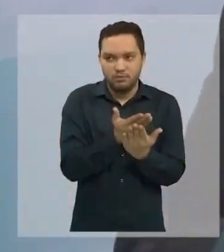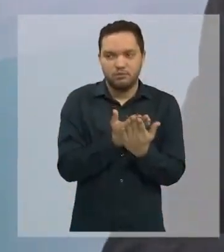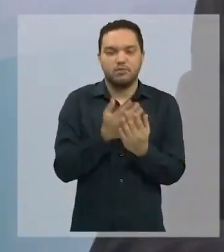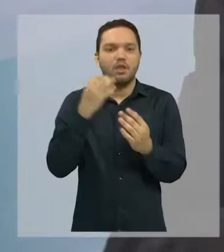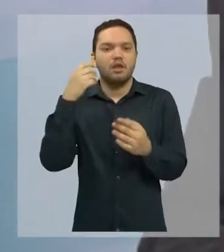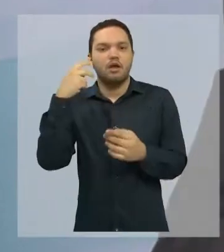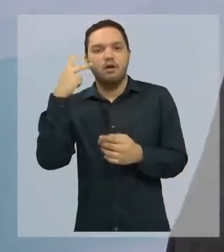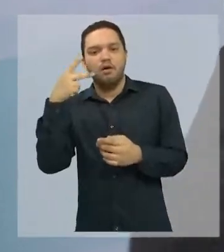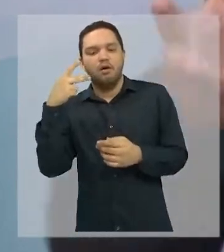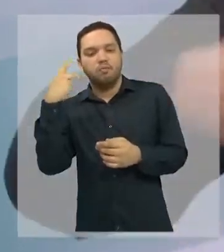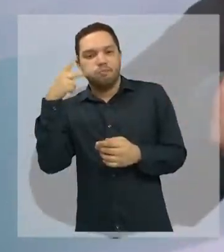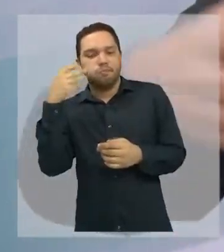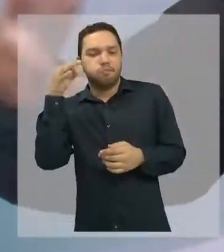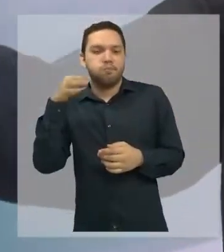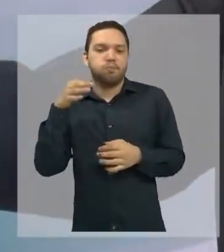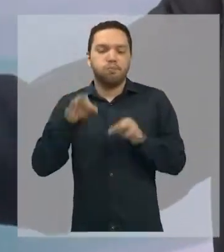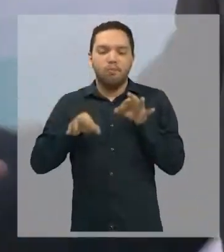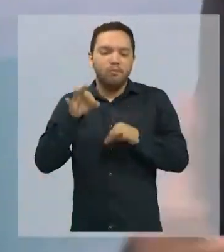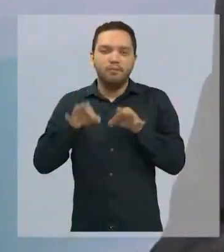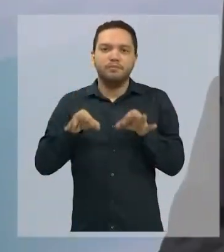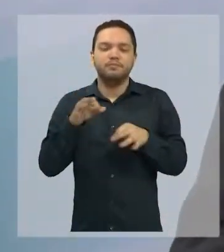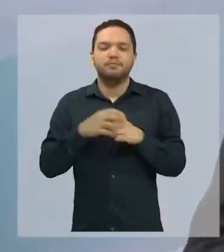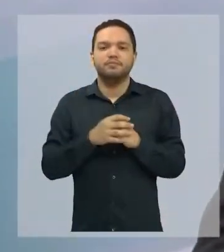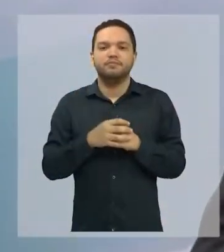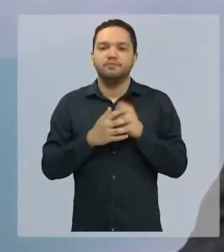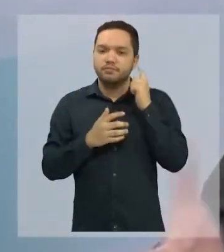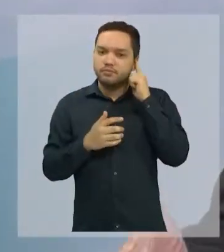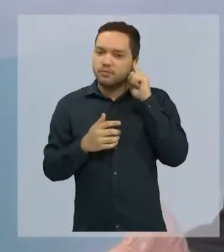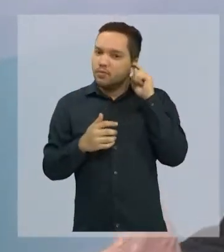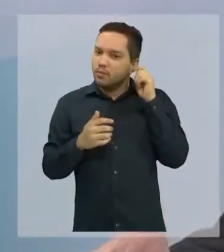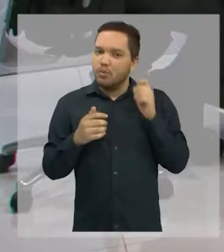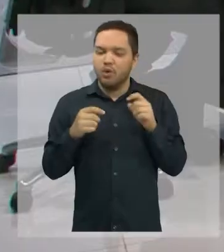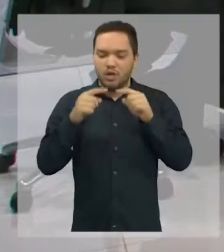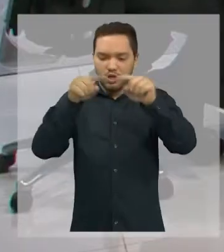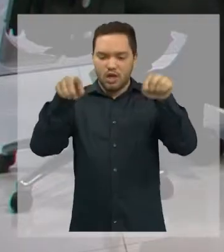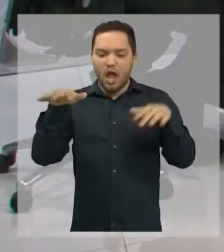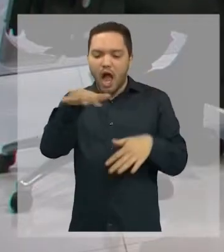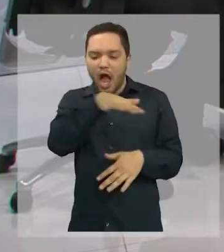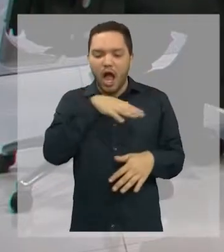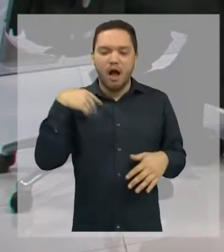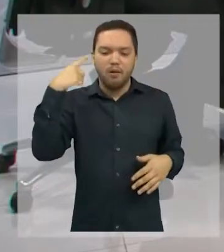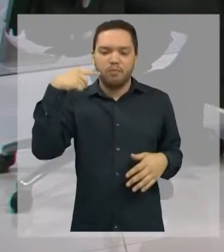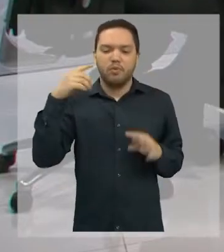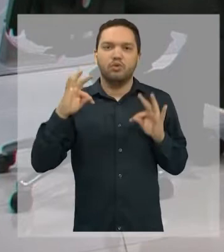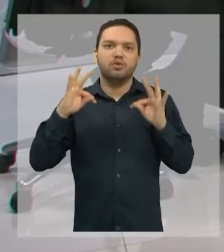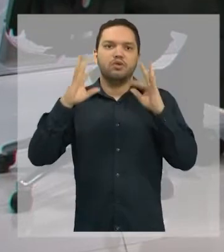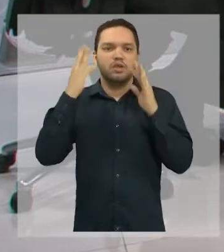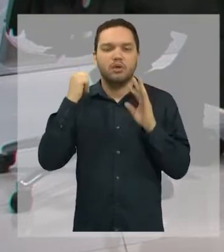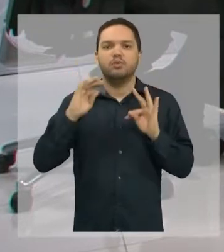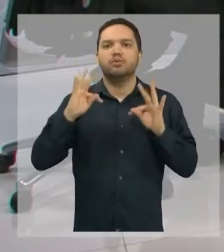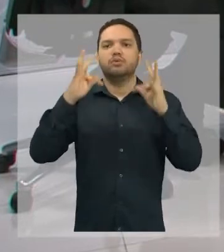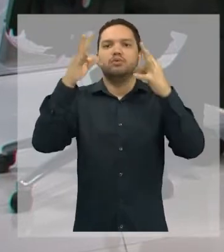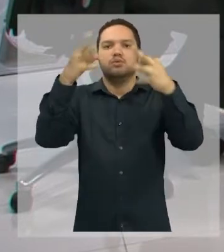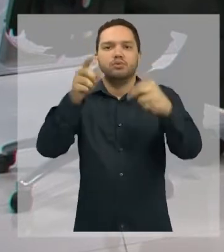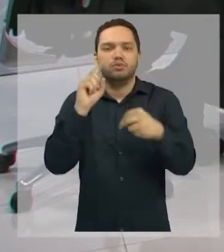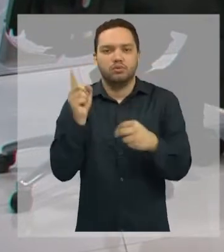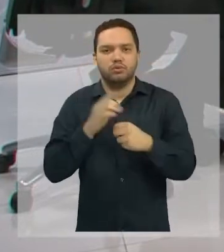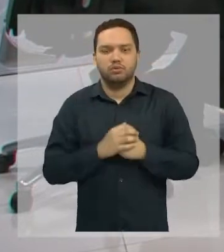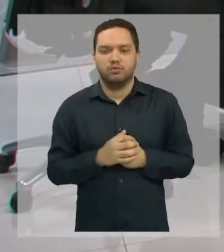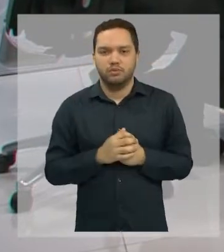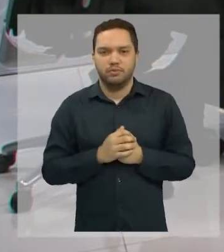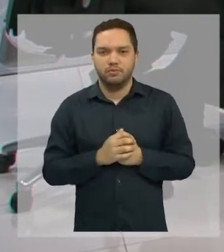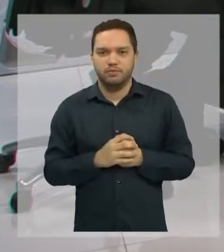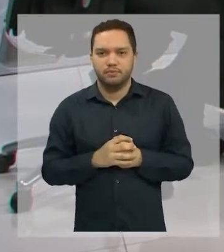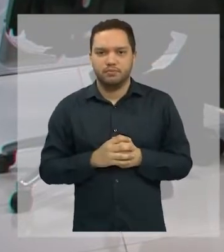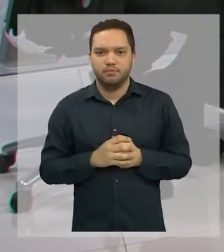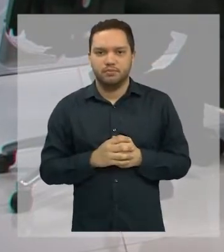juiz, o promotor, o procurador, porque ninguém sabe todo o campo. Sabe do não. direito. É muito, sabe, nem uma área específica. Então sim, mas eu quero trazer para o eixo da